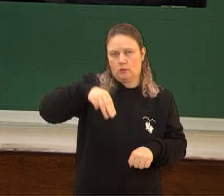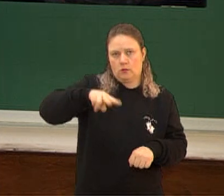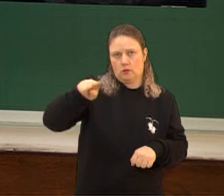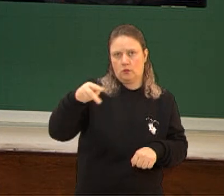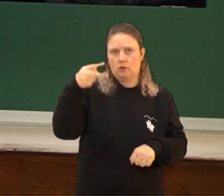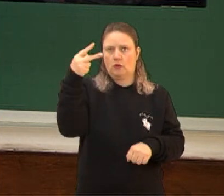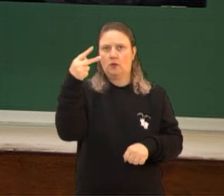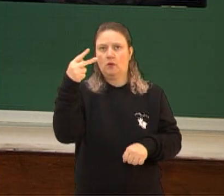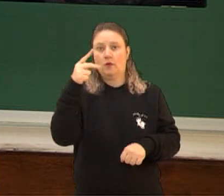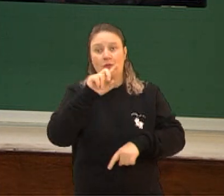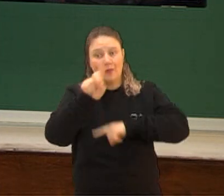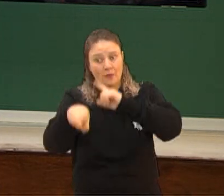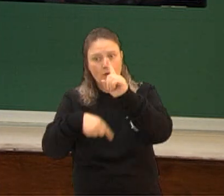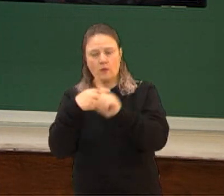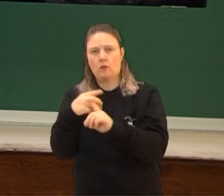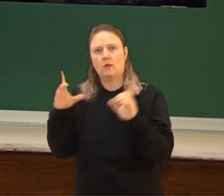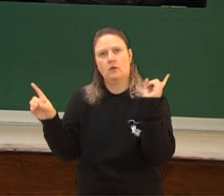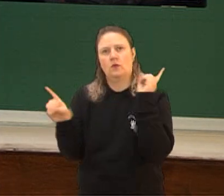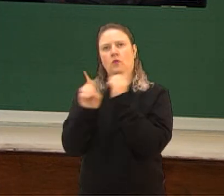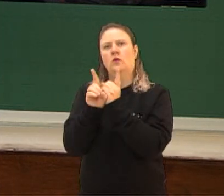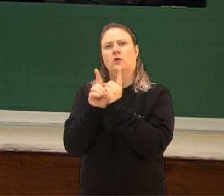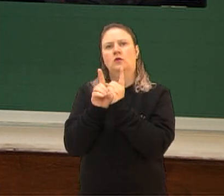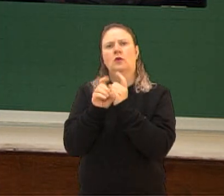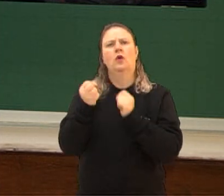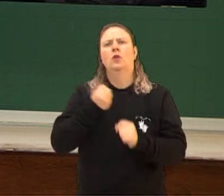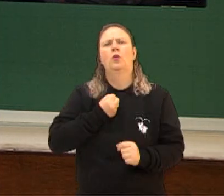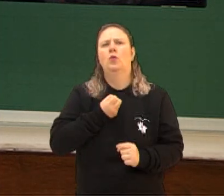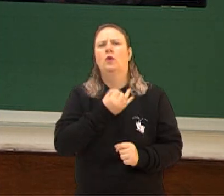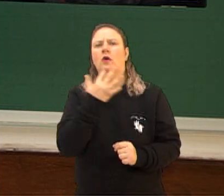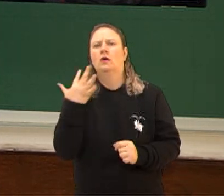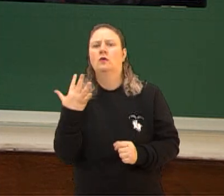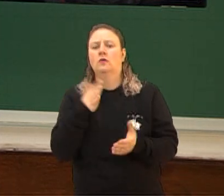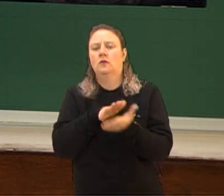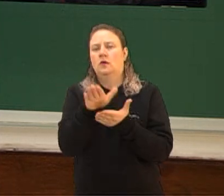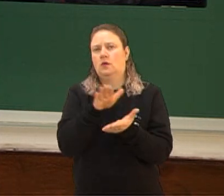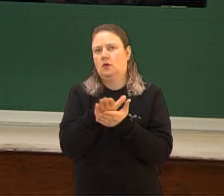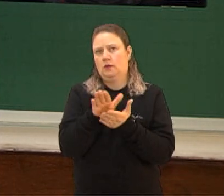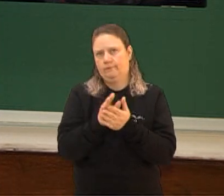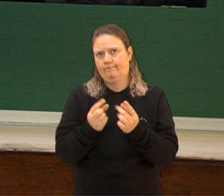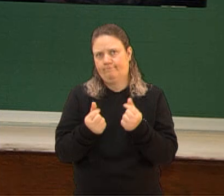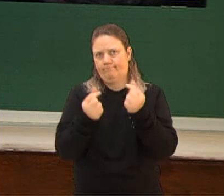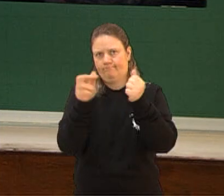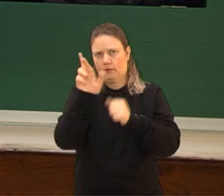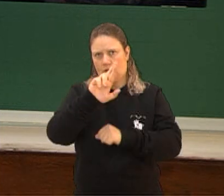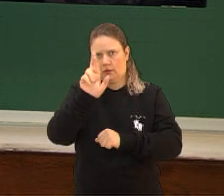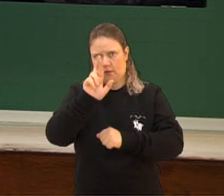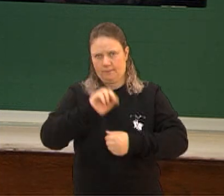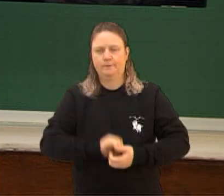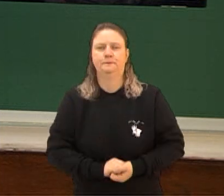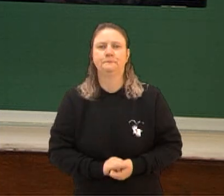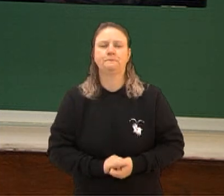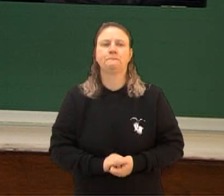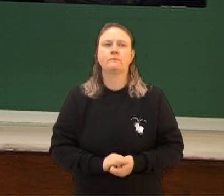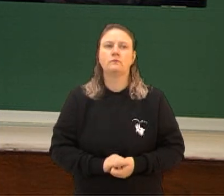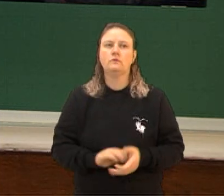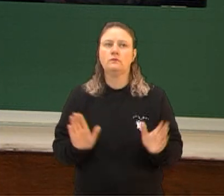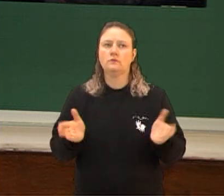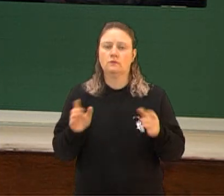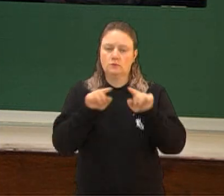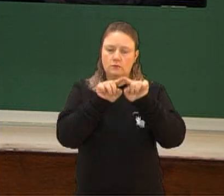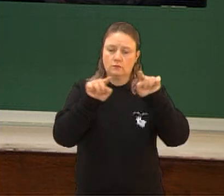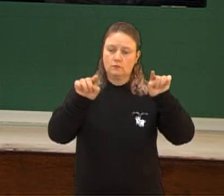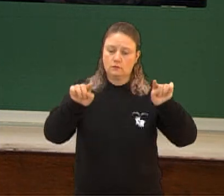vou gastar. Tudo bem? Então, primeiro passo, vamos calcular a área desse nosso trapézio. Trapézio